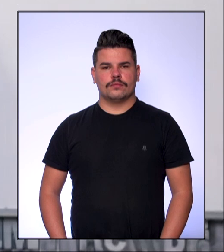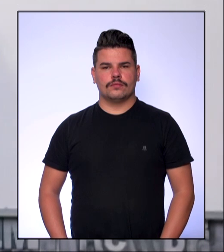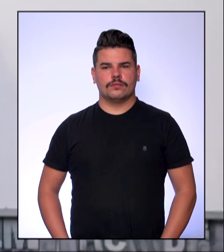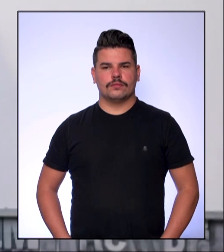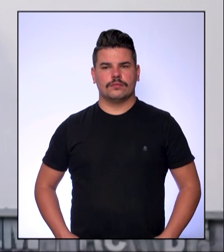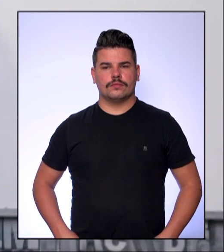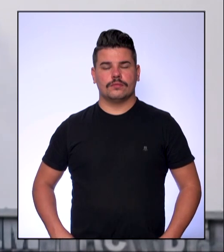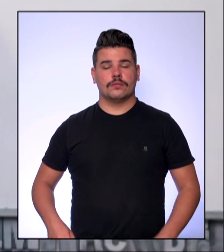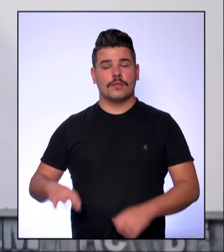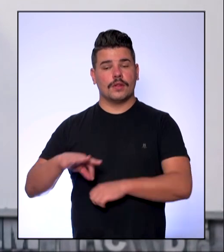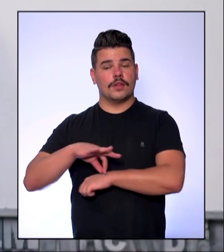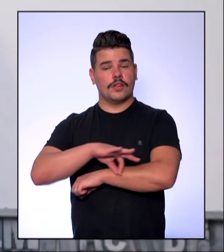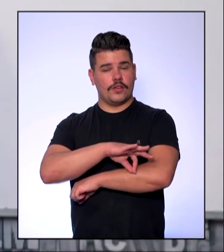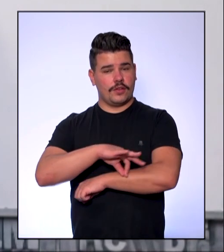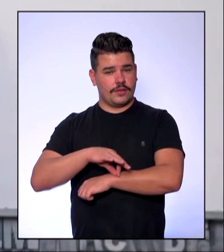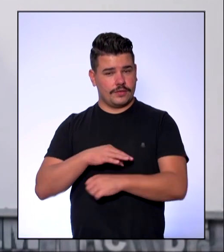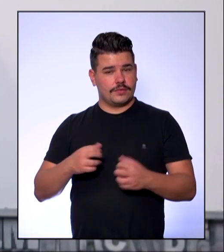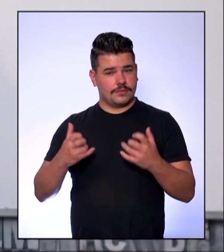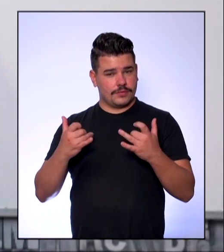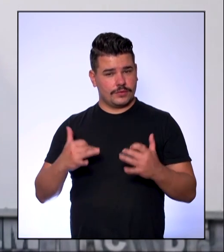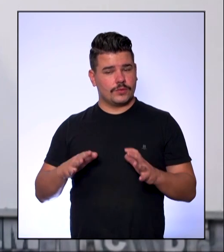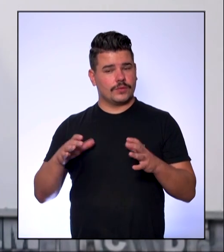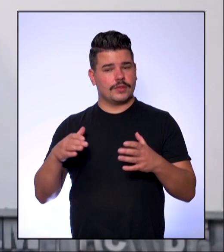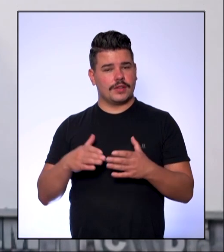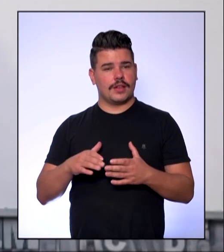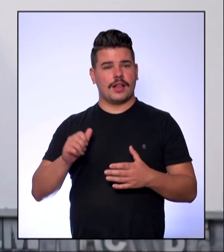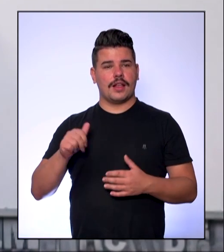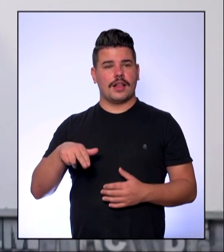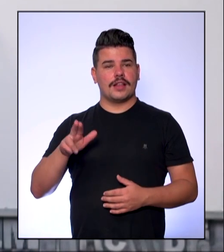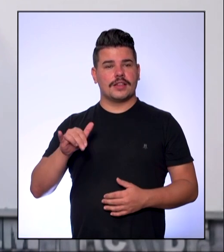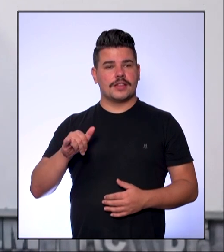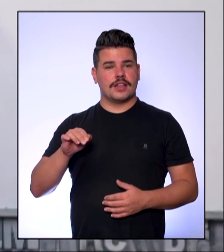é a Nied Guidon.